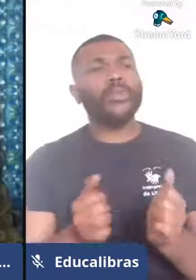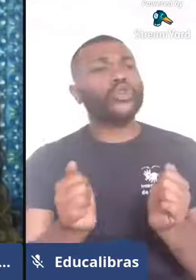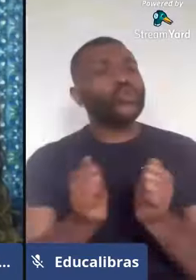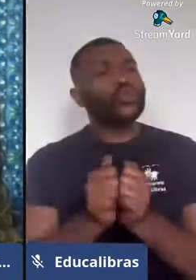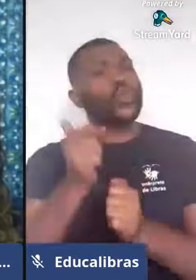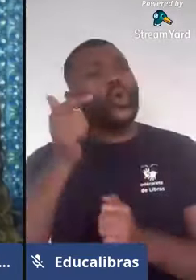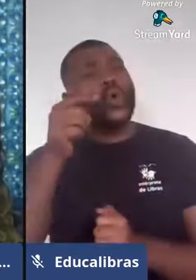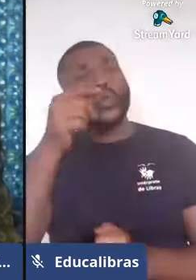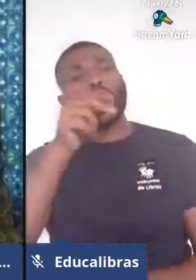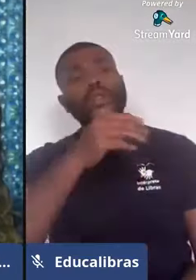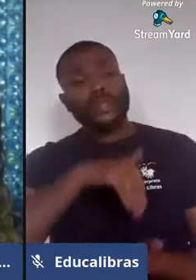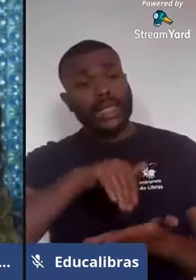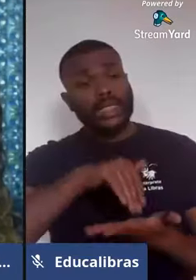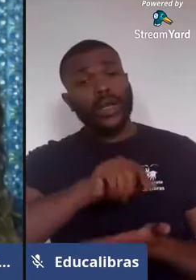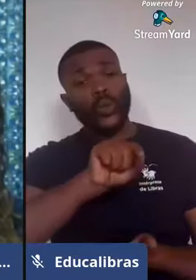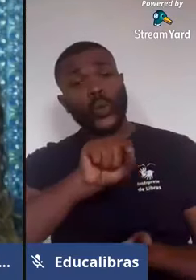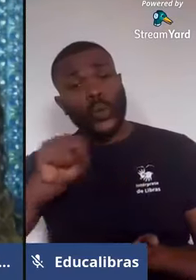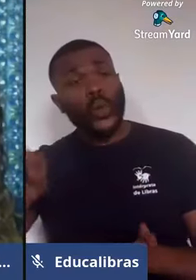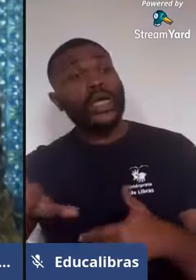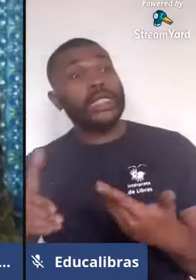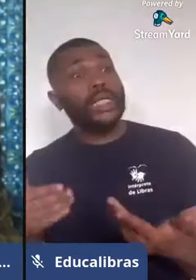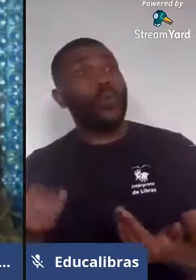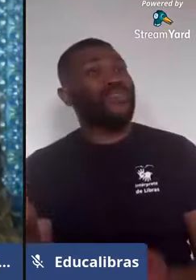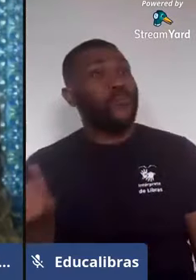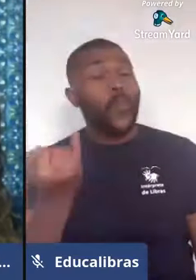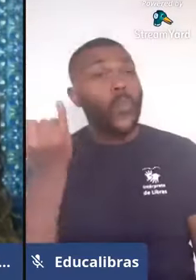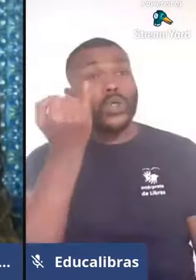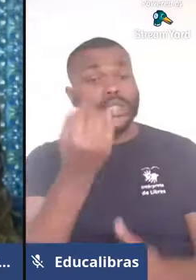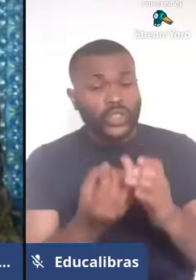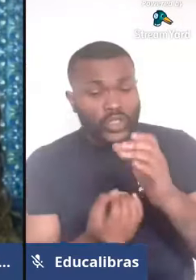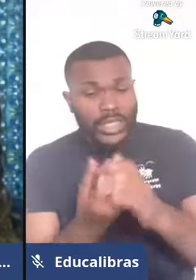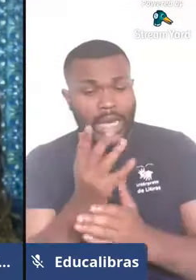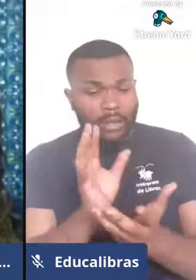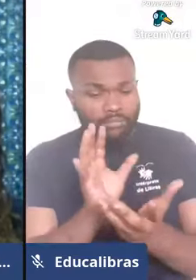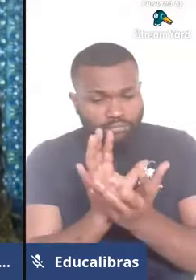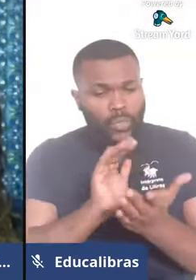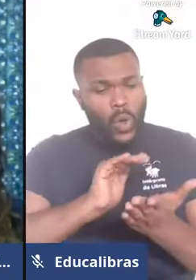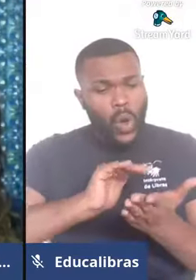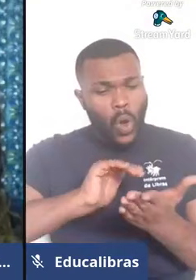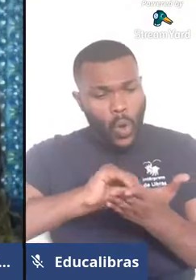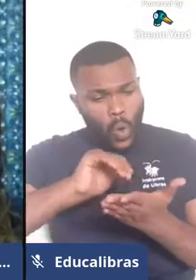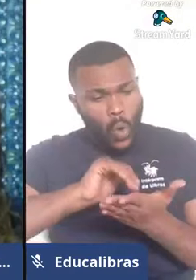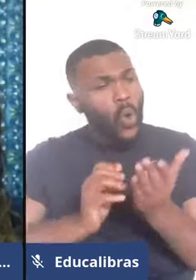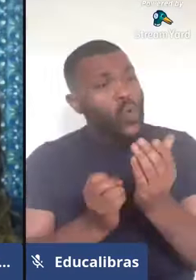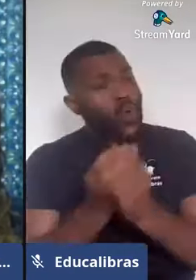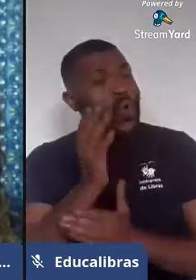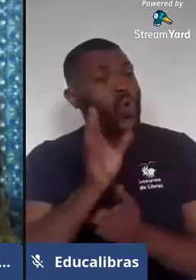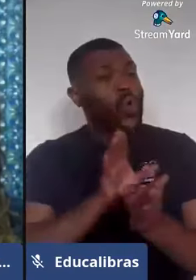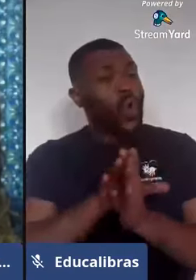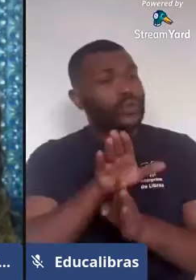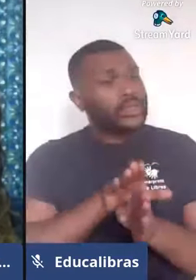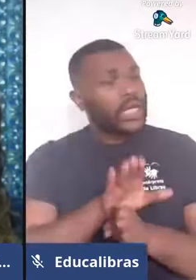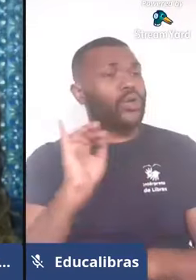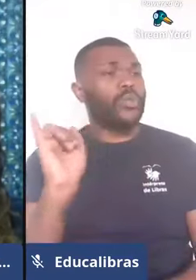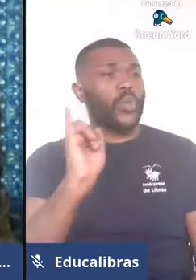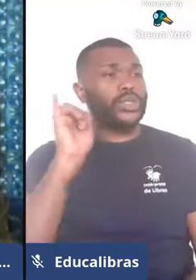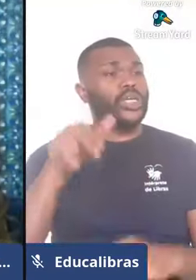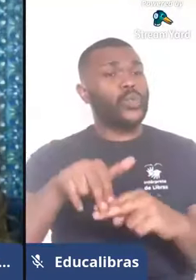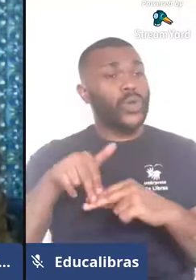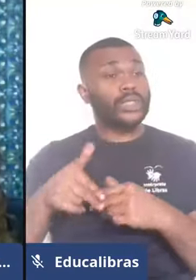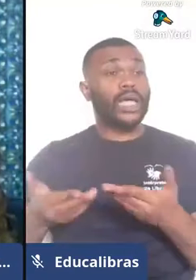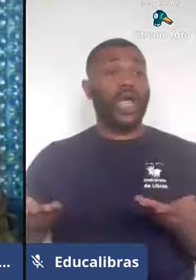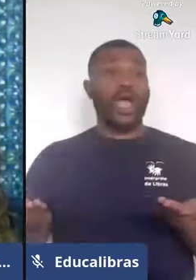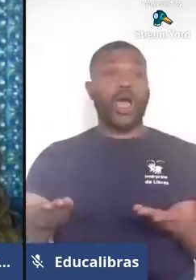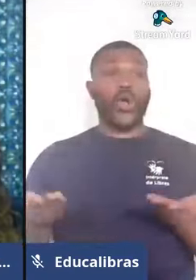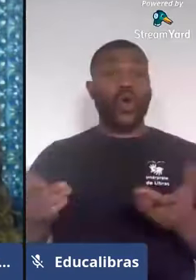foi muito feliz a criação do conselho. Eu acho que foi uma ideia muito feliz, que foi uma ideia trazida pela pasta agora nessa tua